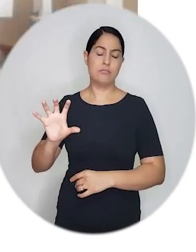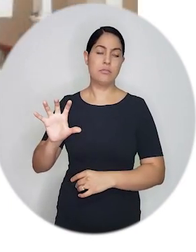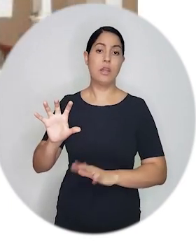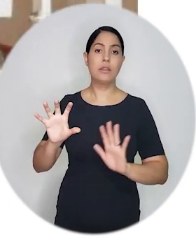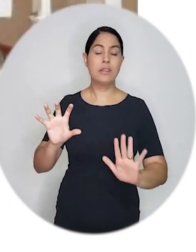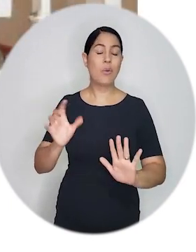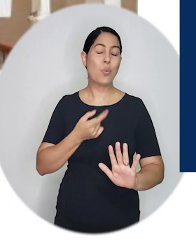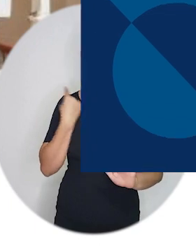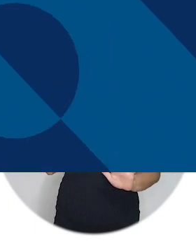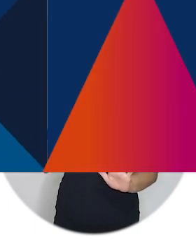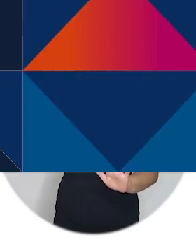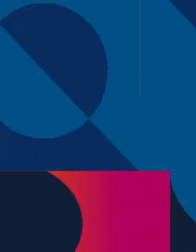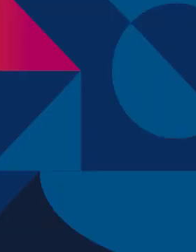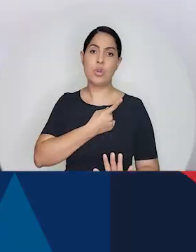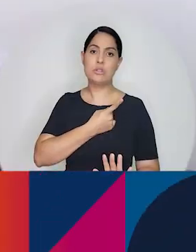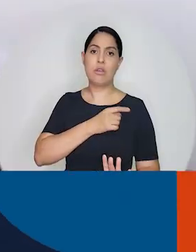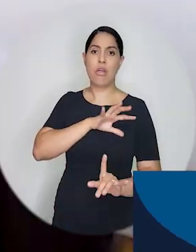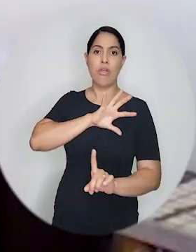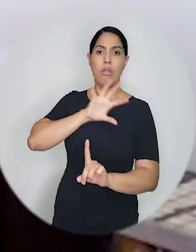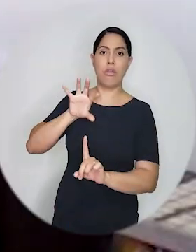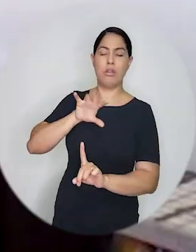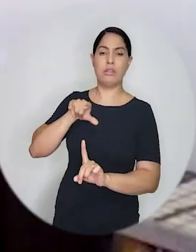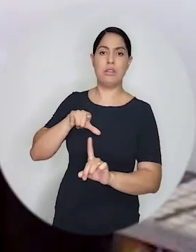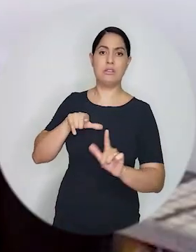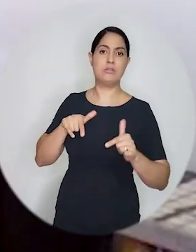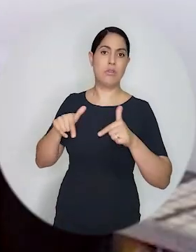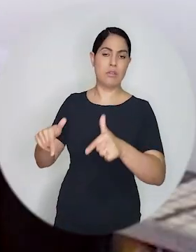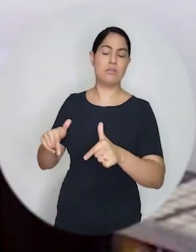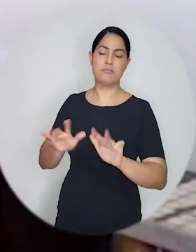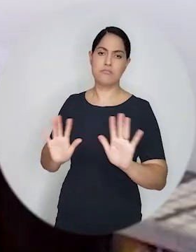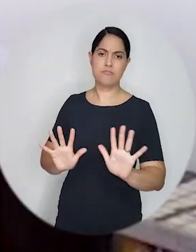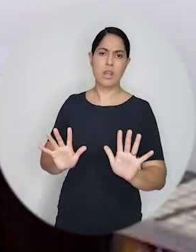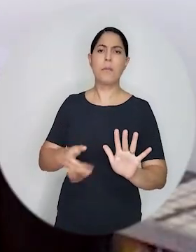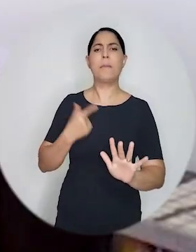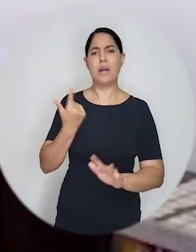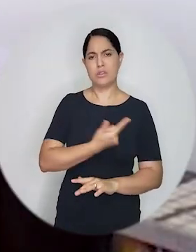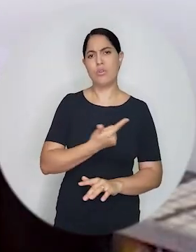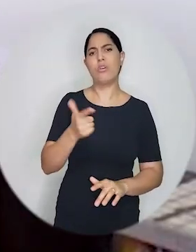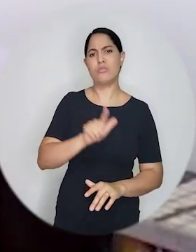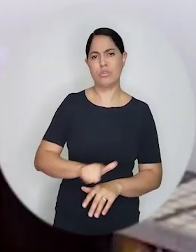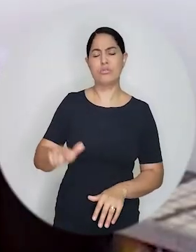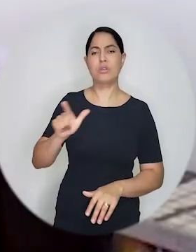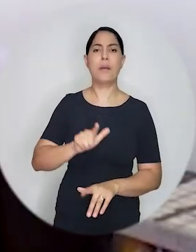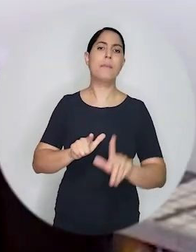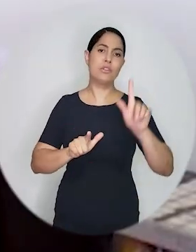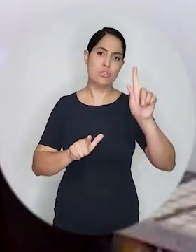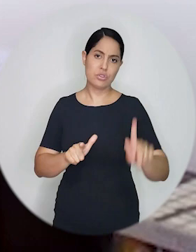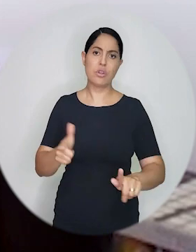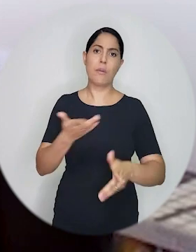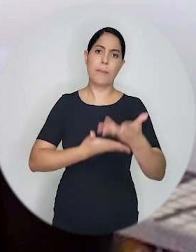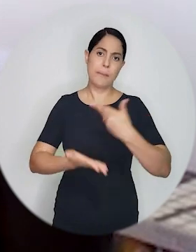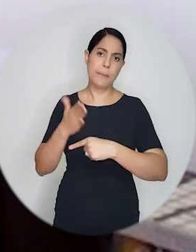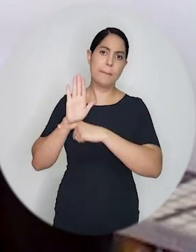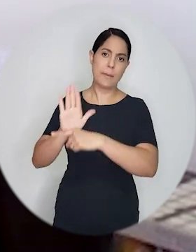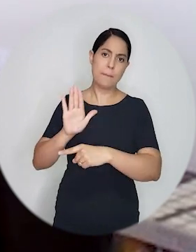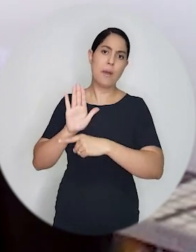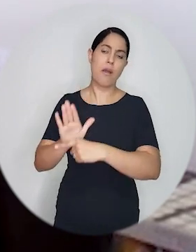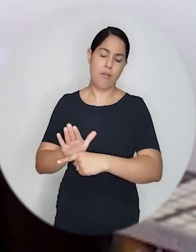da seccional, então não há qualquer ingerência do nosso trabalho, mas evidentemente que nós temos uma gestão colaborativa,